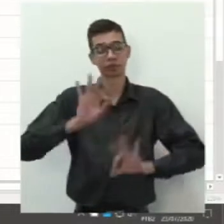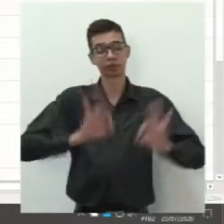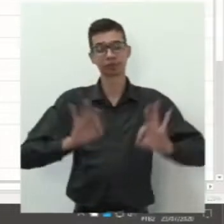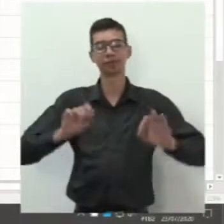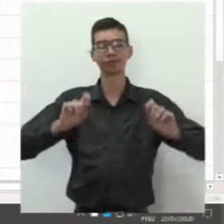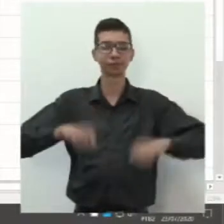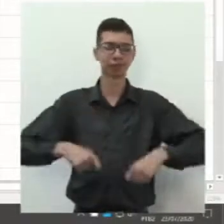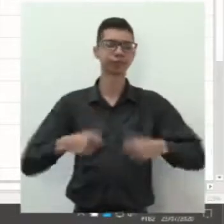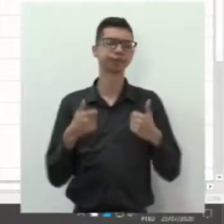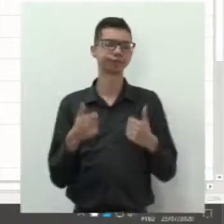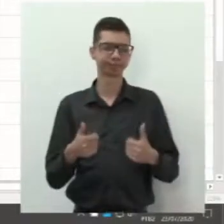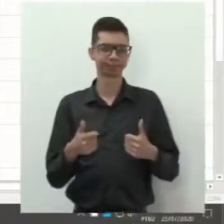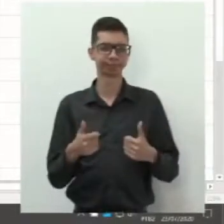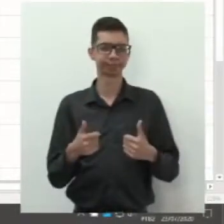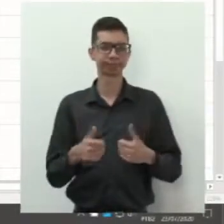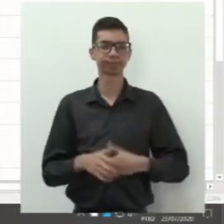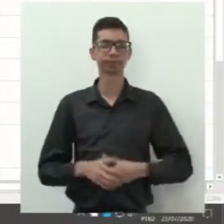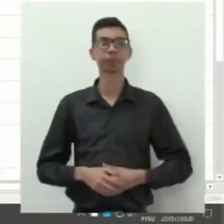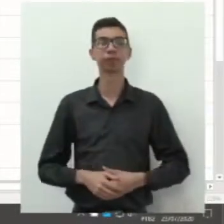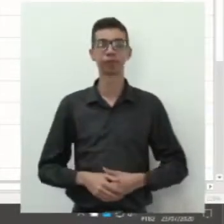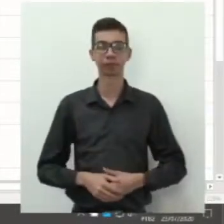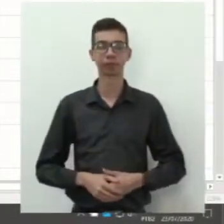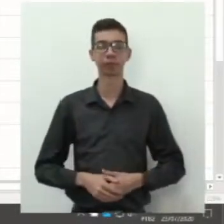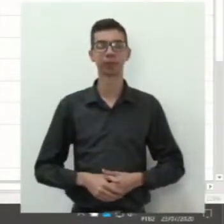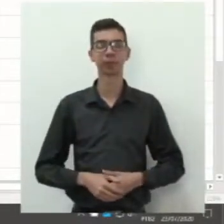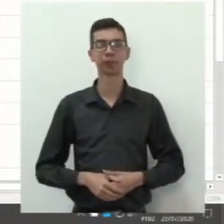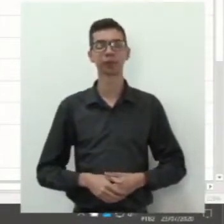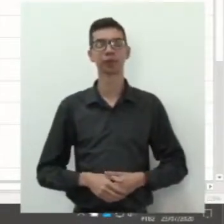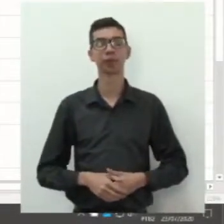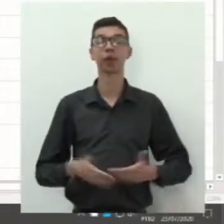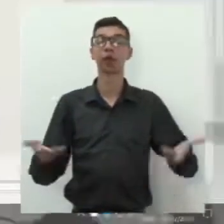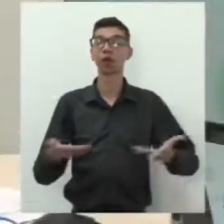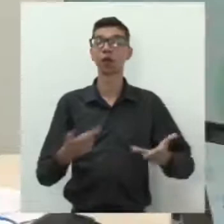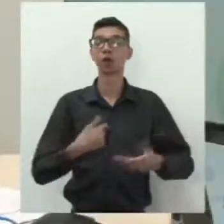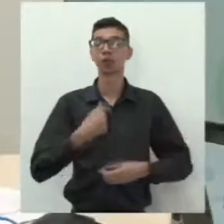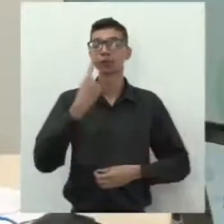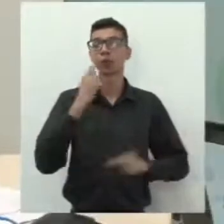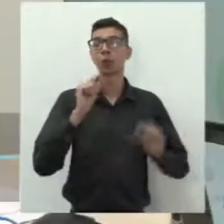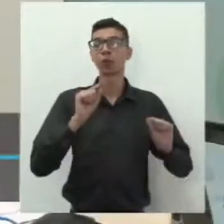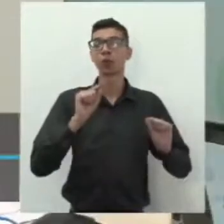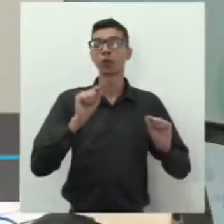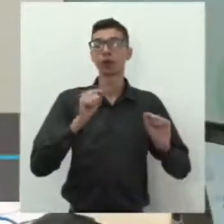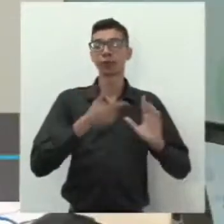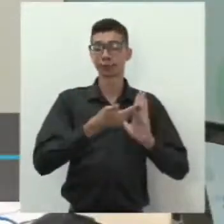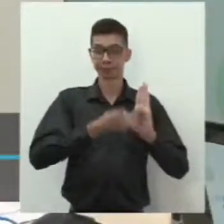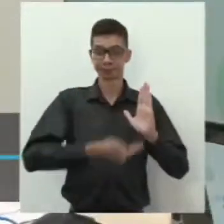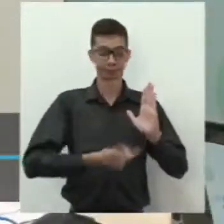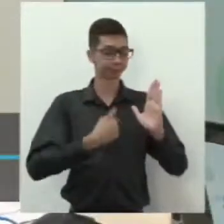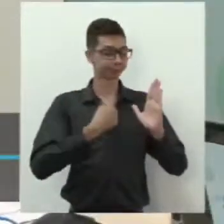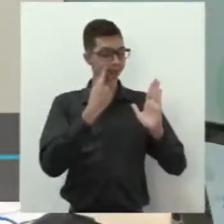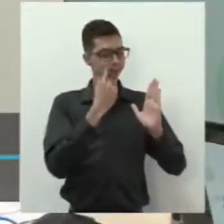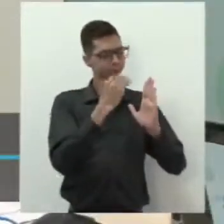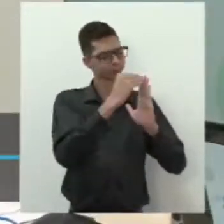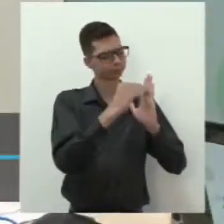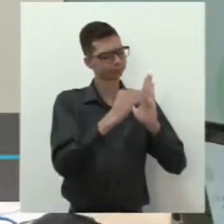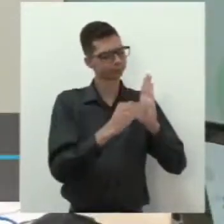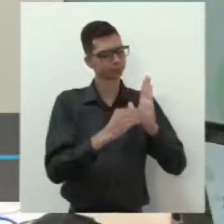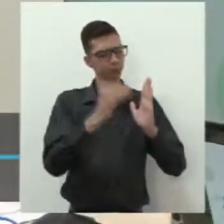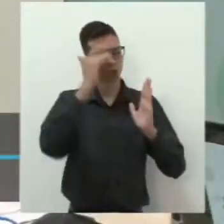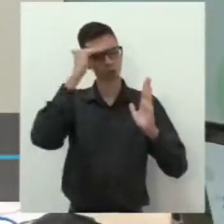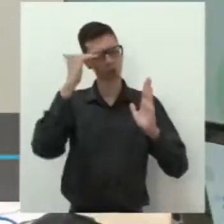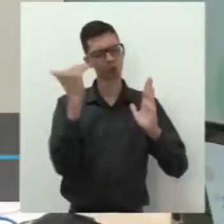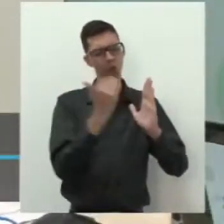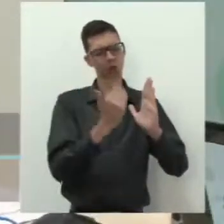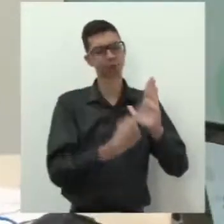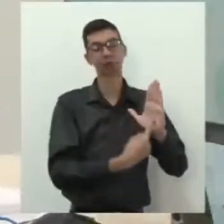deixa eu ver o que mais que a gente tem no nosso roteirinho aqui. Legal, ó. A gente tem uma opção bastante interessante. No